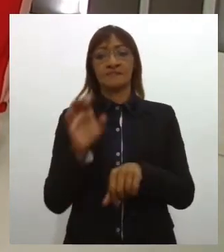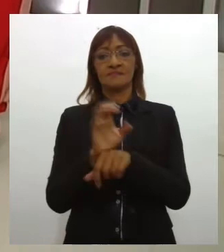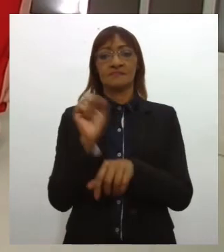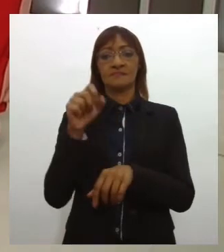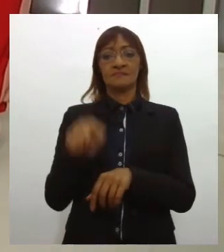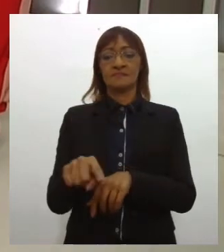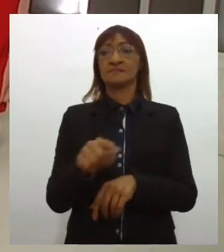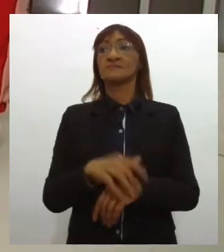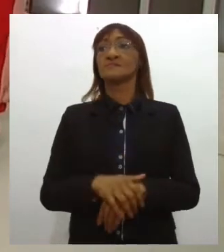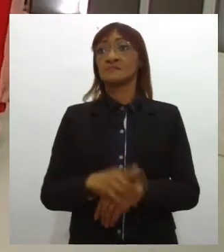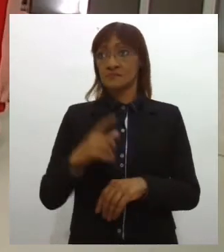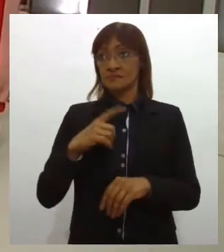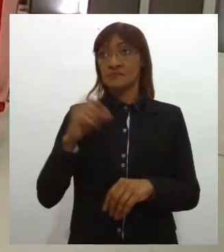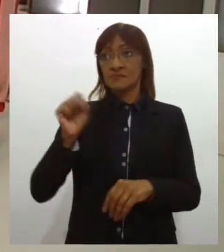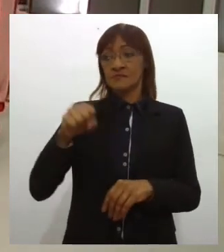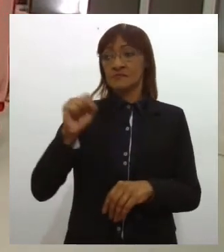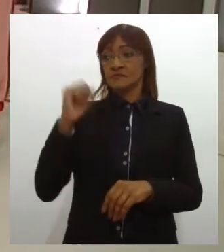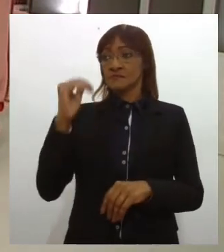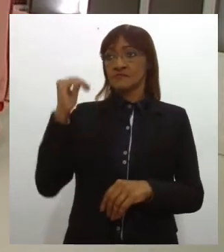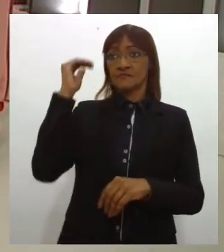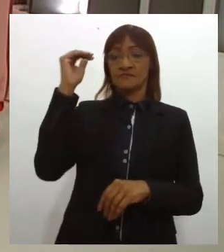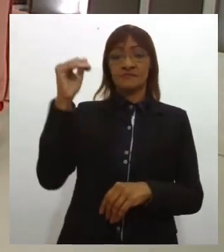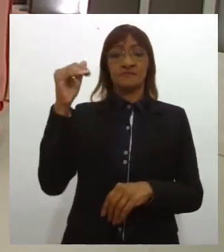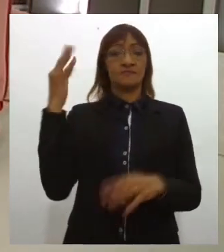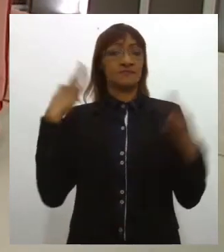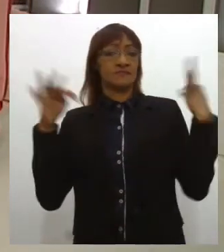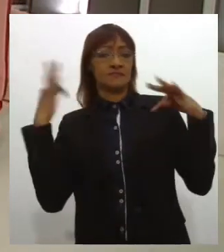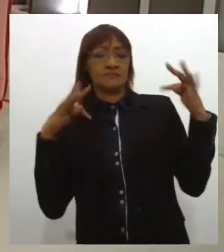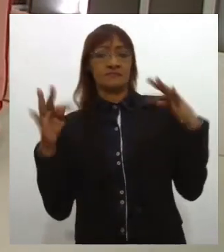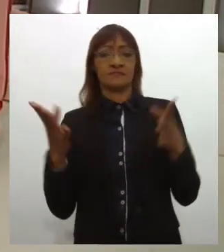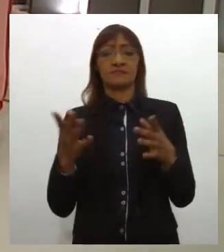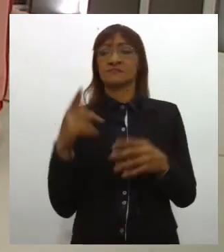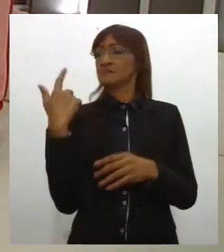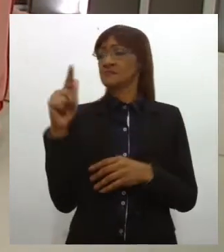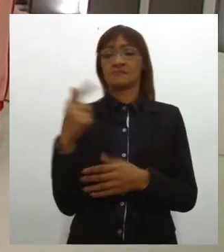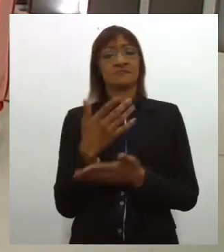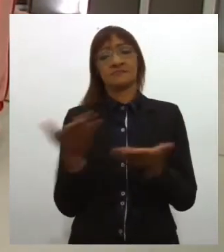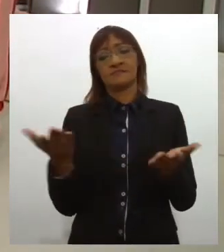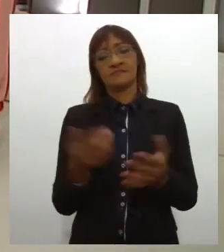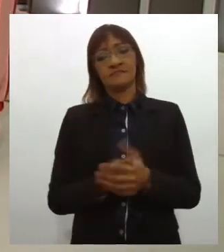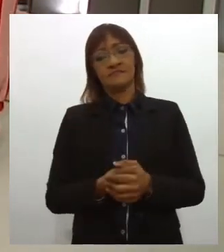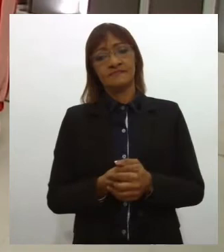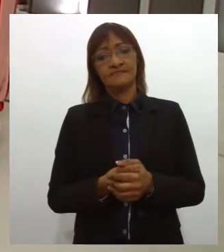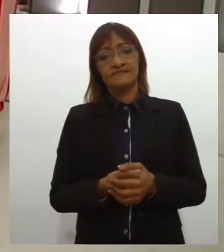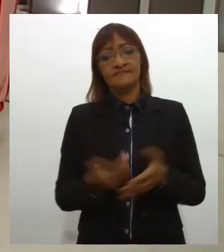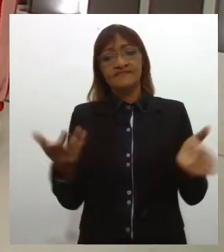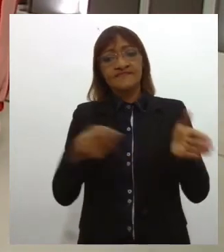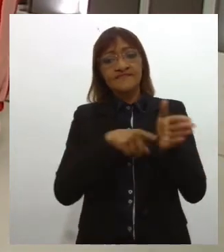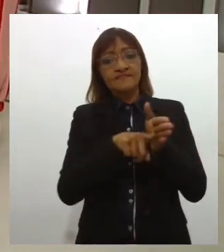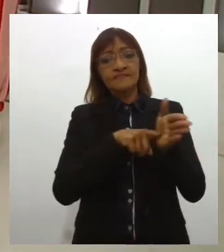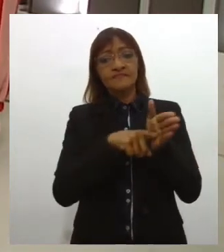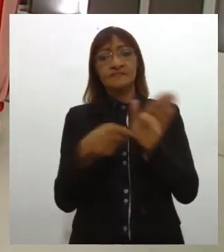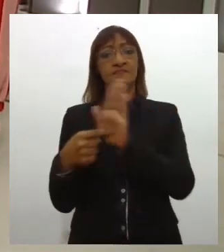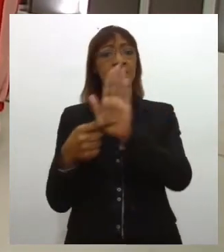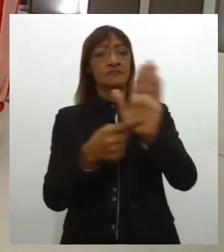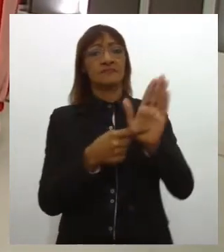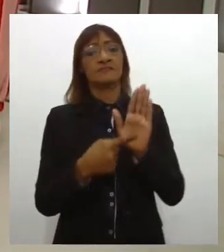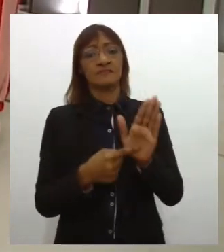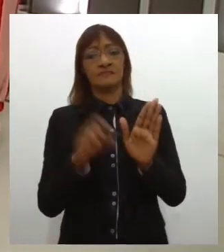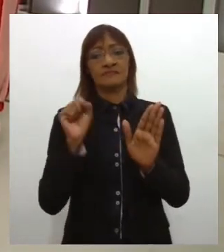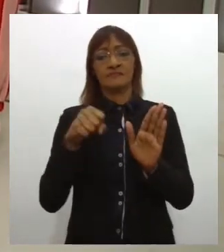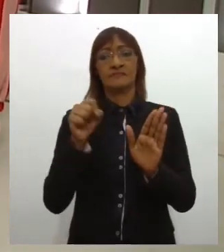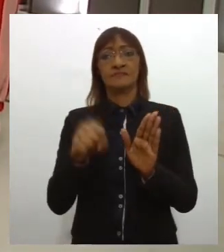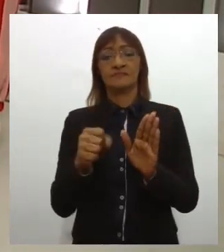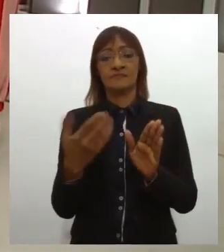grandes potencialidades no turismo, no agronegócio, no setor de gás, enfim. E o estudo ele vem mostrar isso, vem fazer